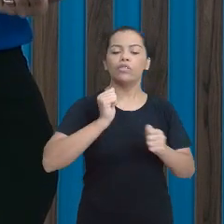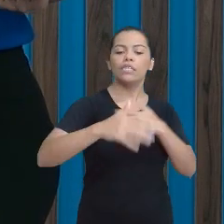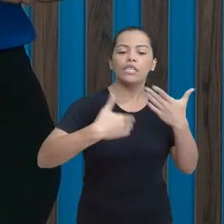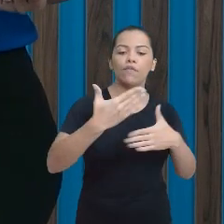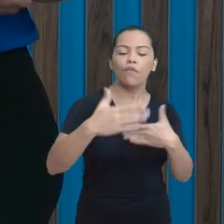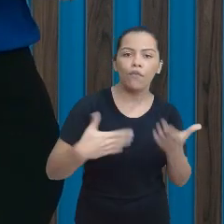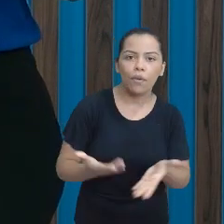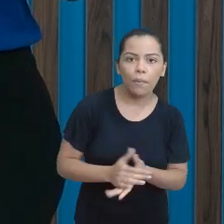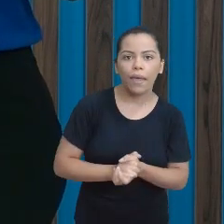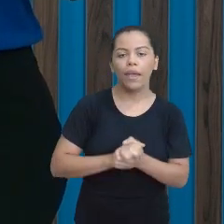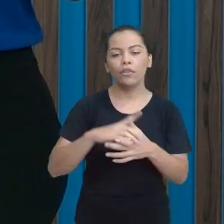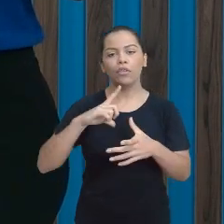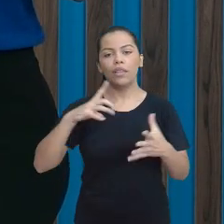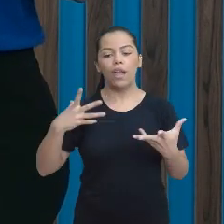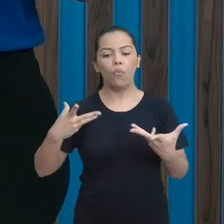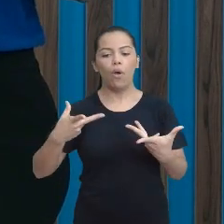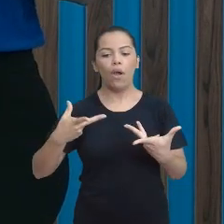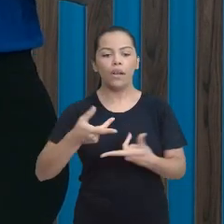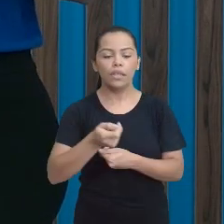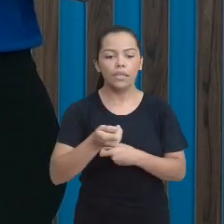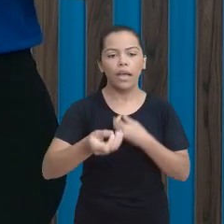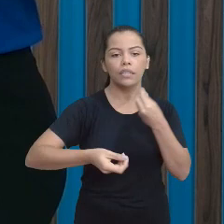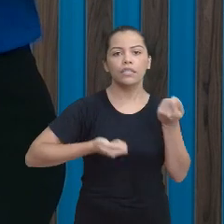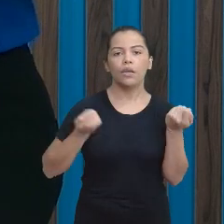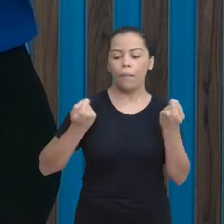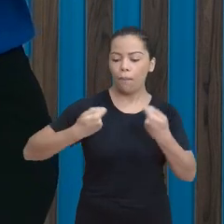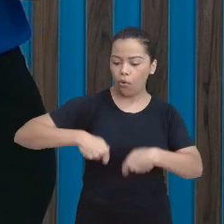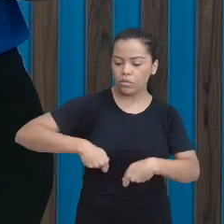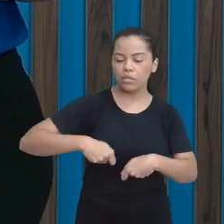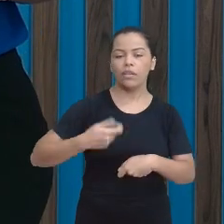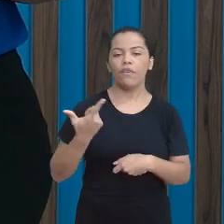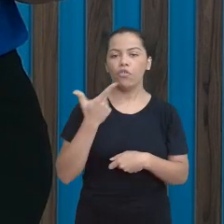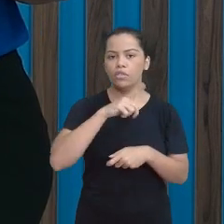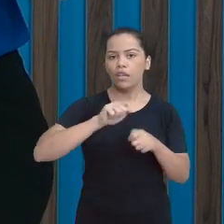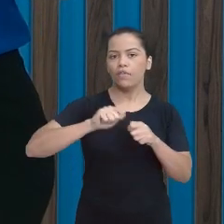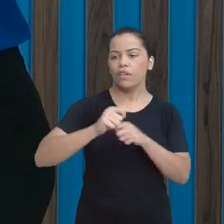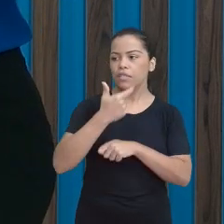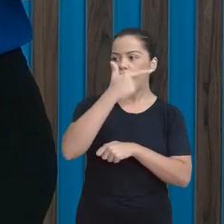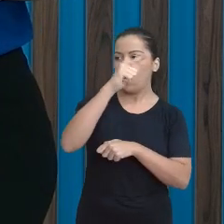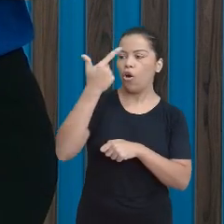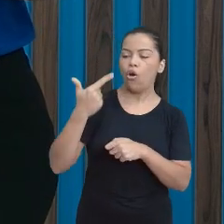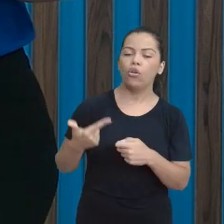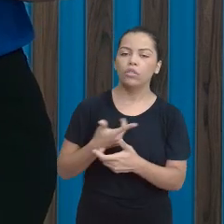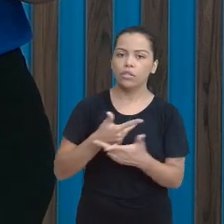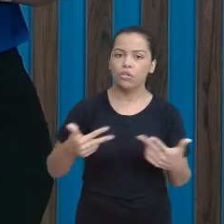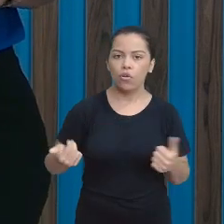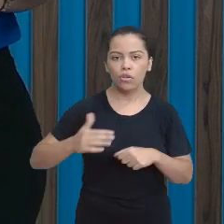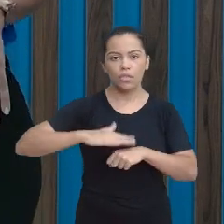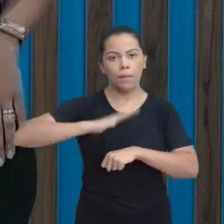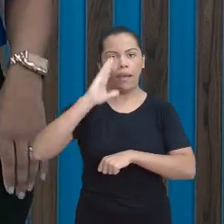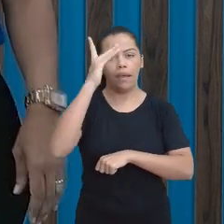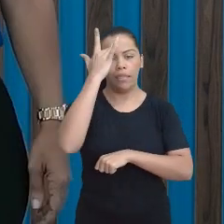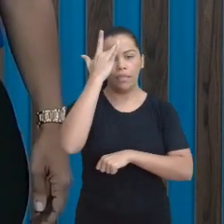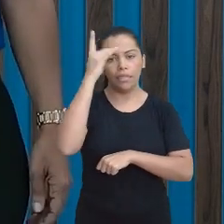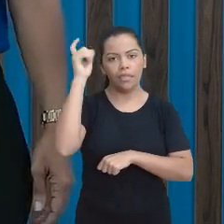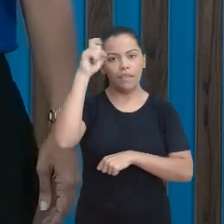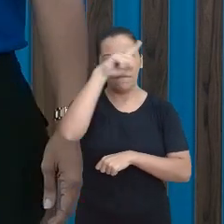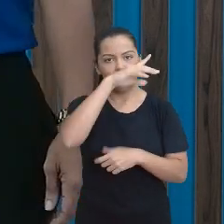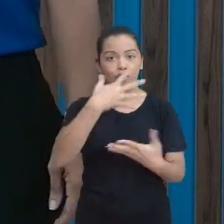habilidades importantes para que a gente possa construir outras competências mais complexas. Vamos começar?